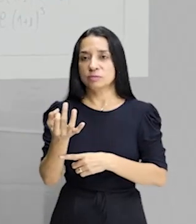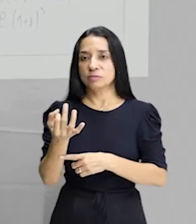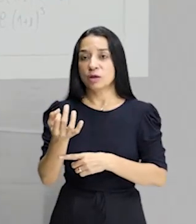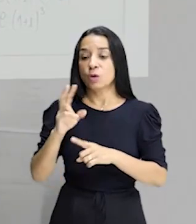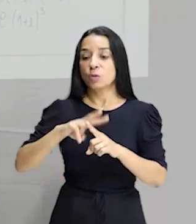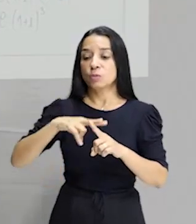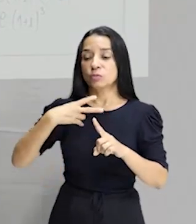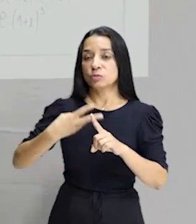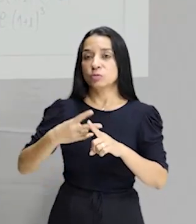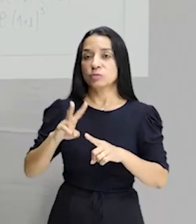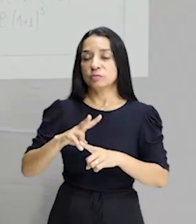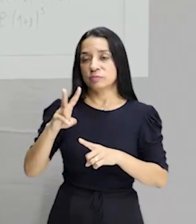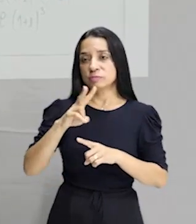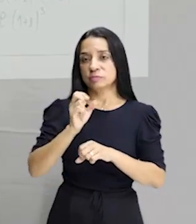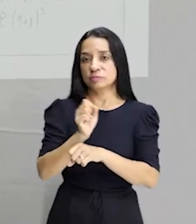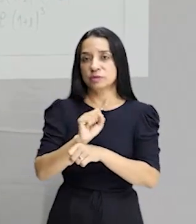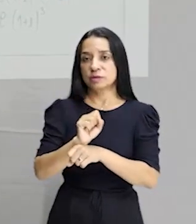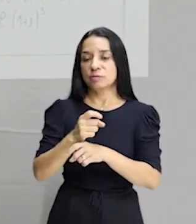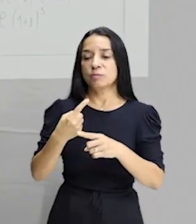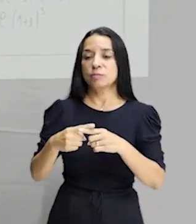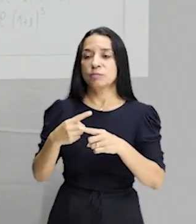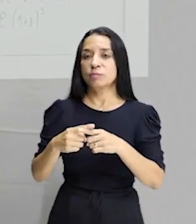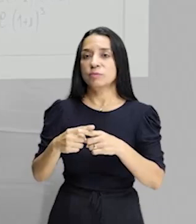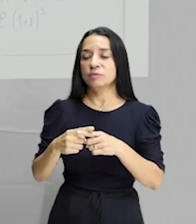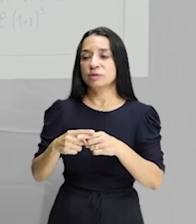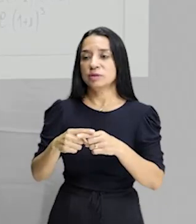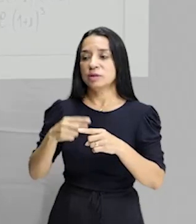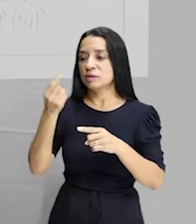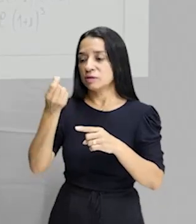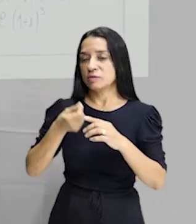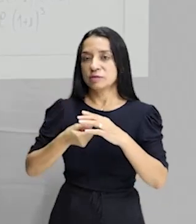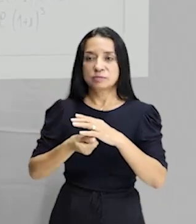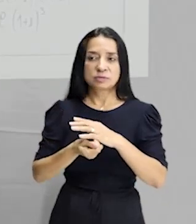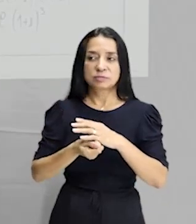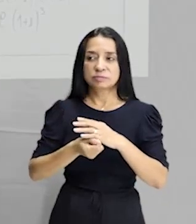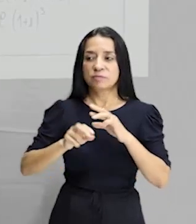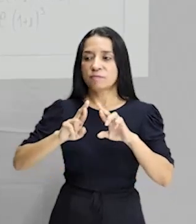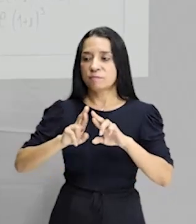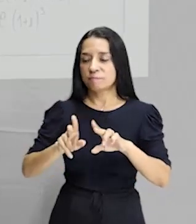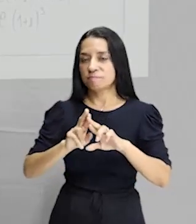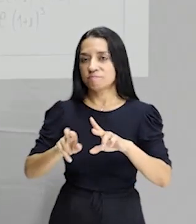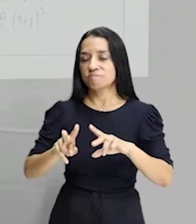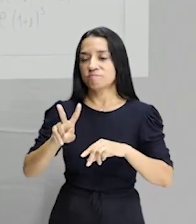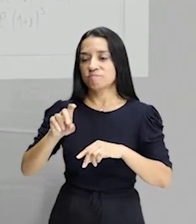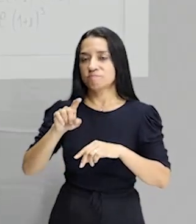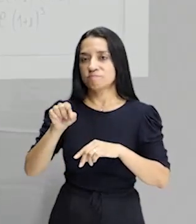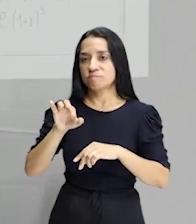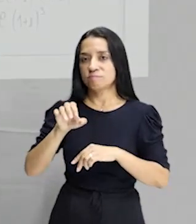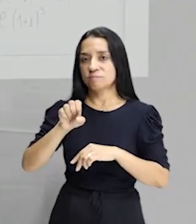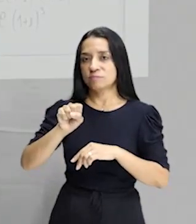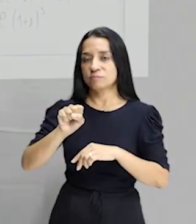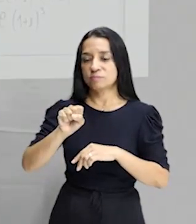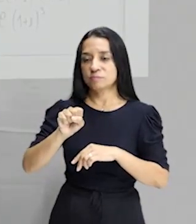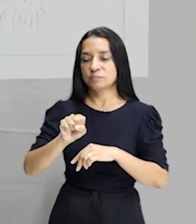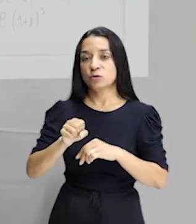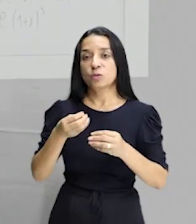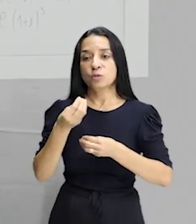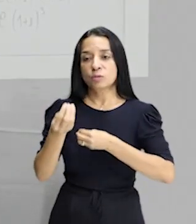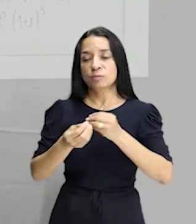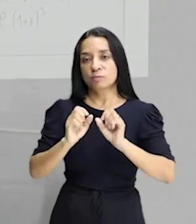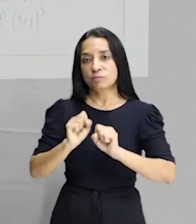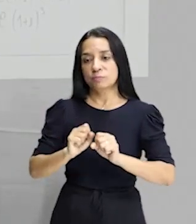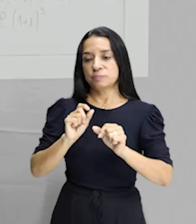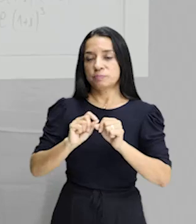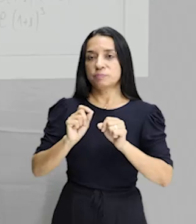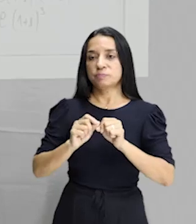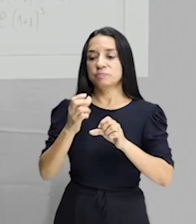Ah porque essa capitalização foi feita aí várias vezes certo galera a pessoa então como é que a gente pode